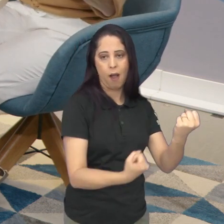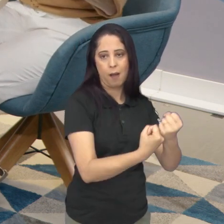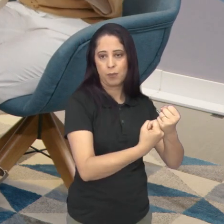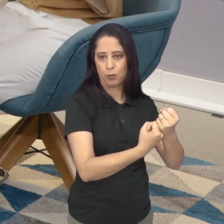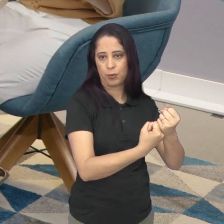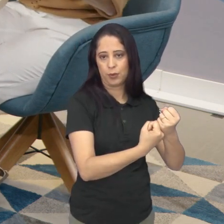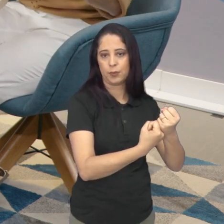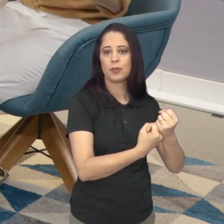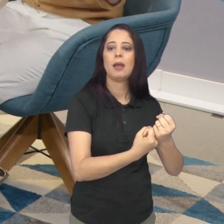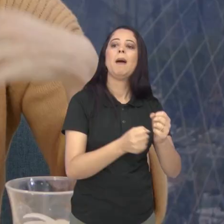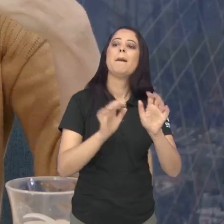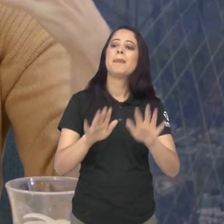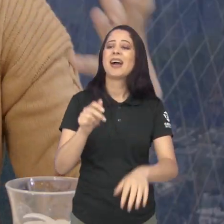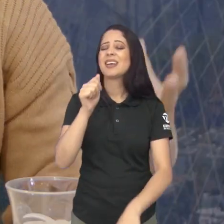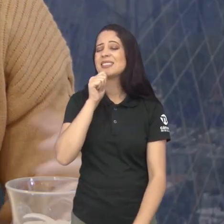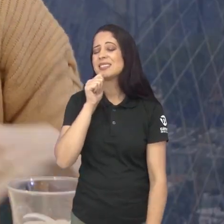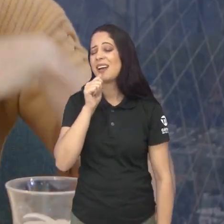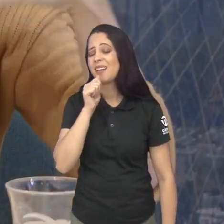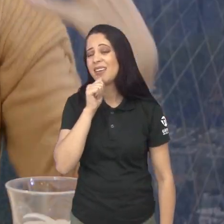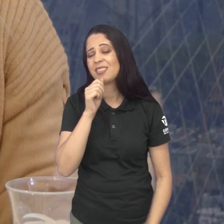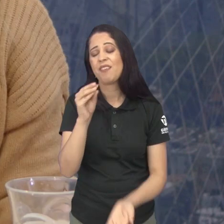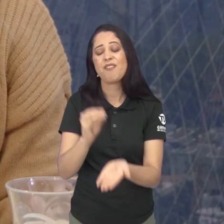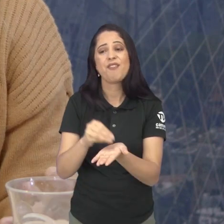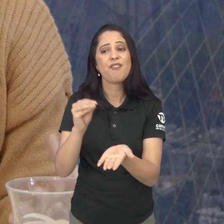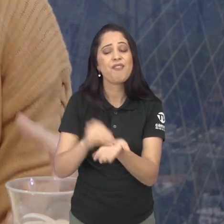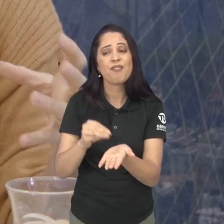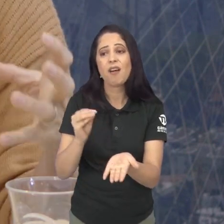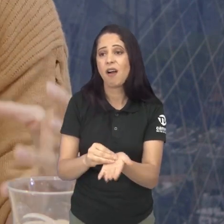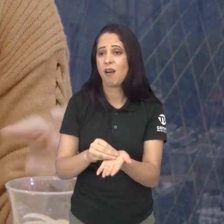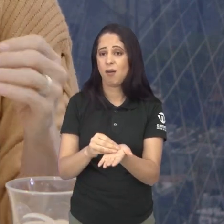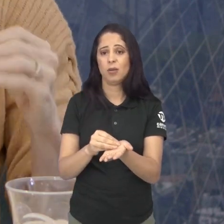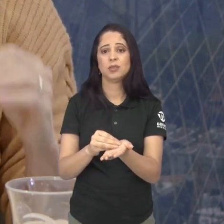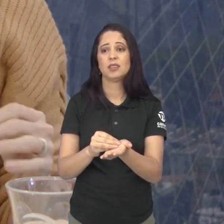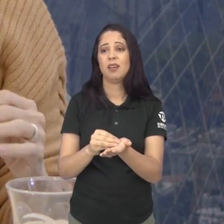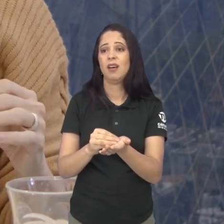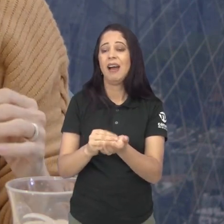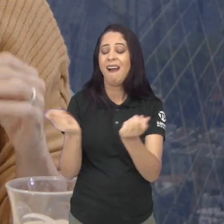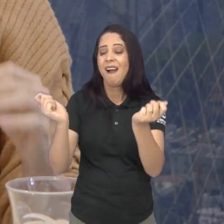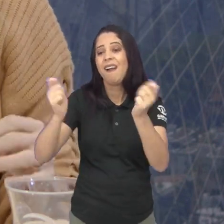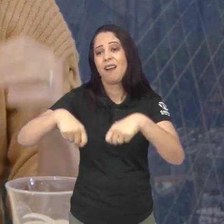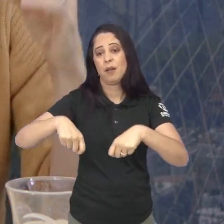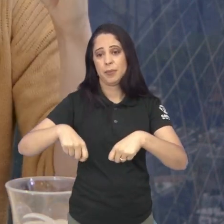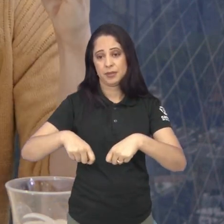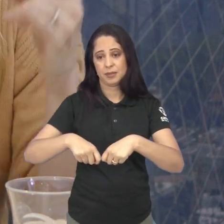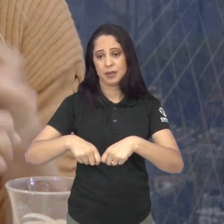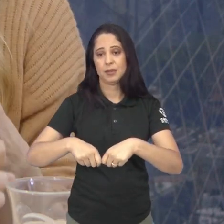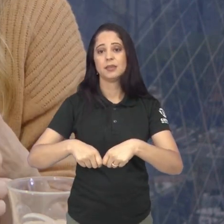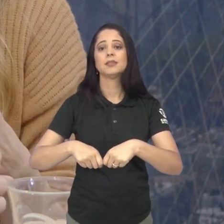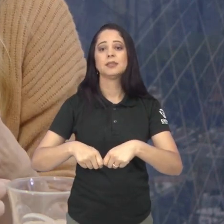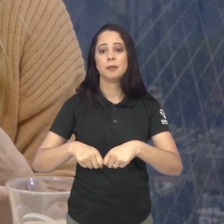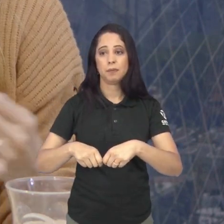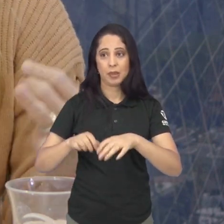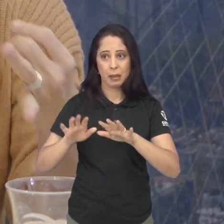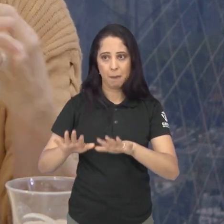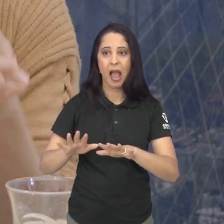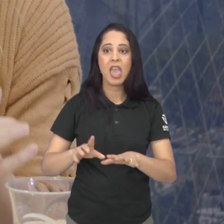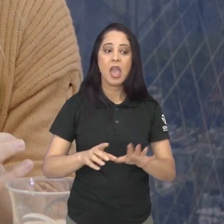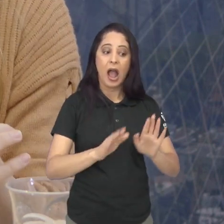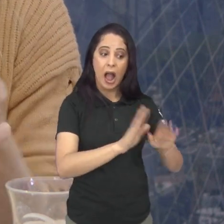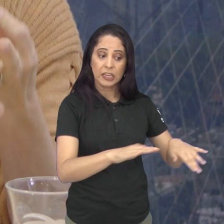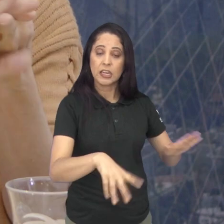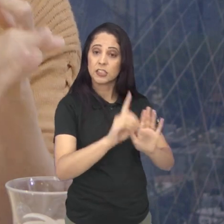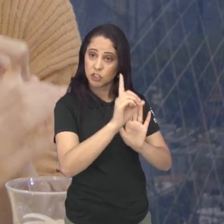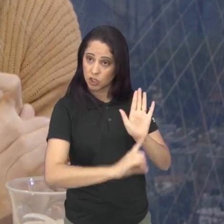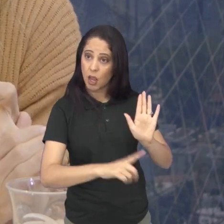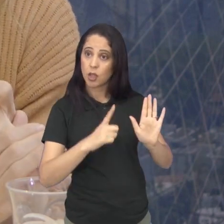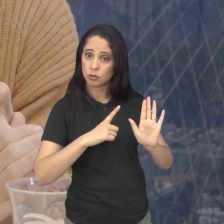todos que são capacitados, ainda está muito aquém do que é o necessário, mas já tem esse primeiro olhar de que a criança precisa, a criança tem